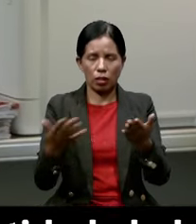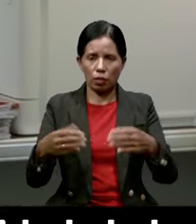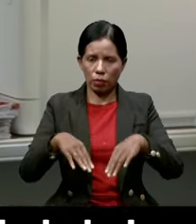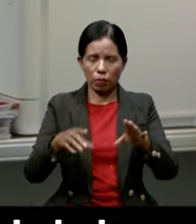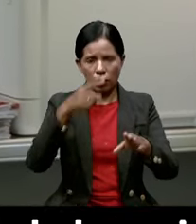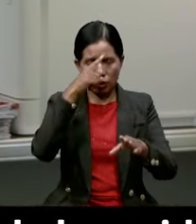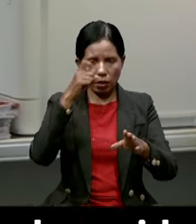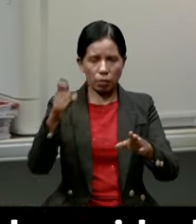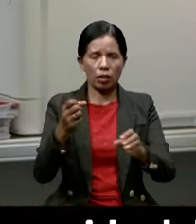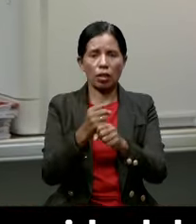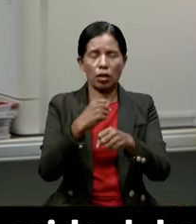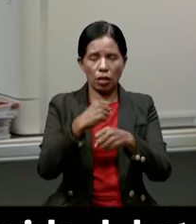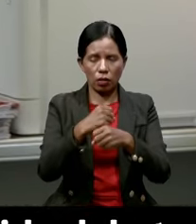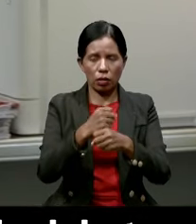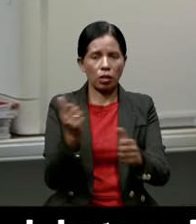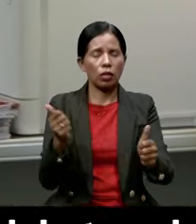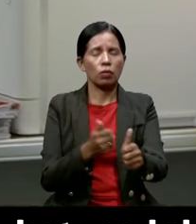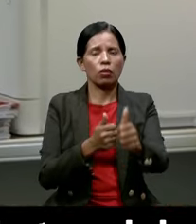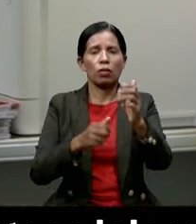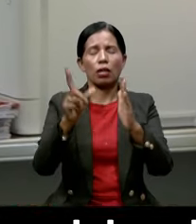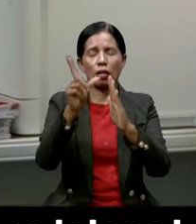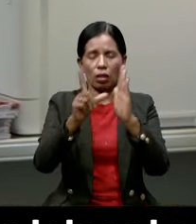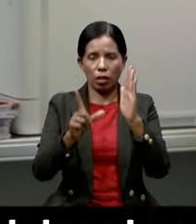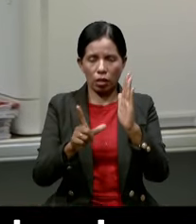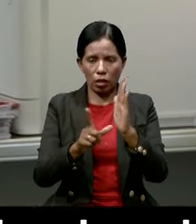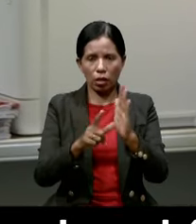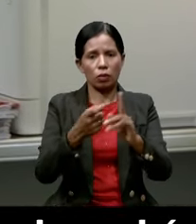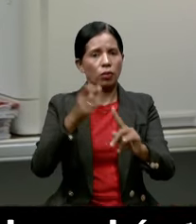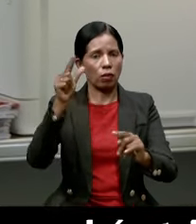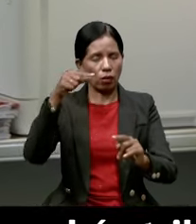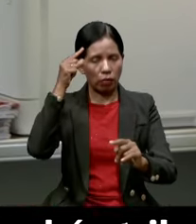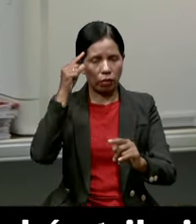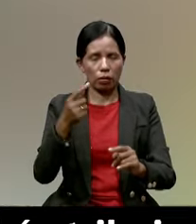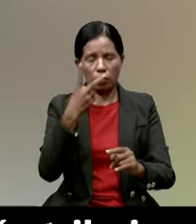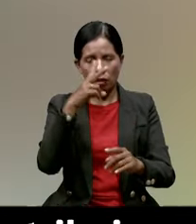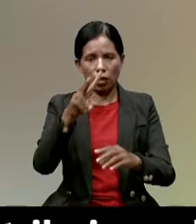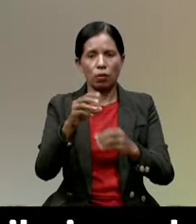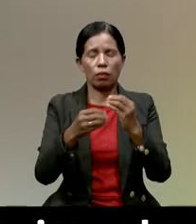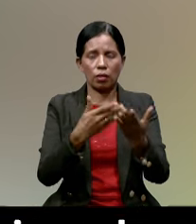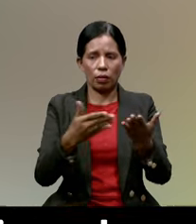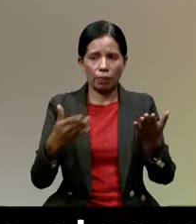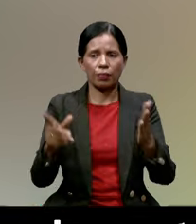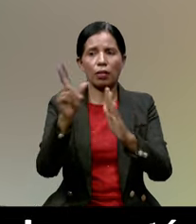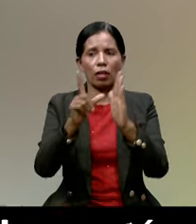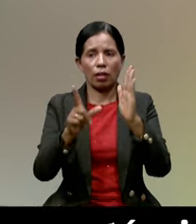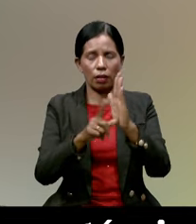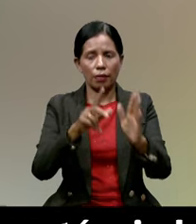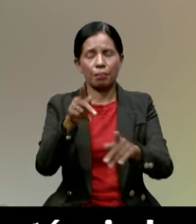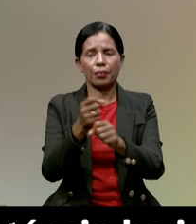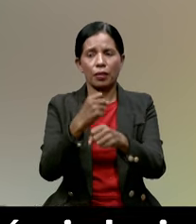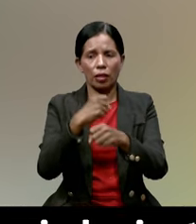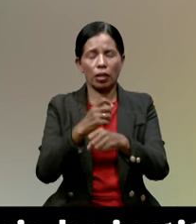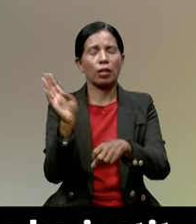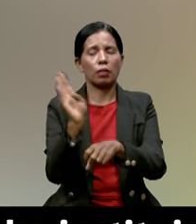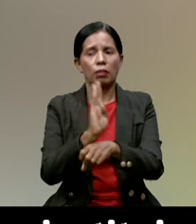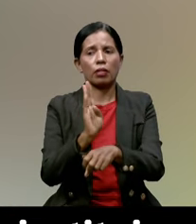viola regulamento ne be establece si governo rasi para te controla sanse Tir lei entidades ne bimak halau negosio